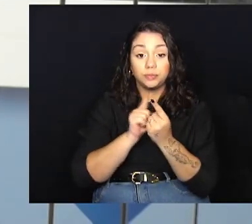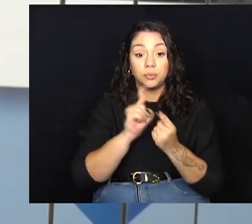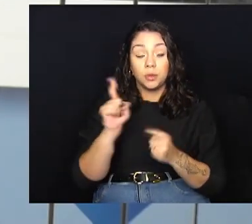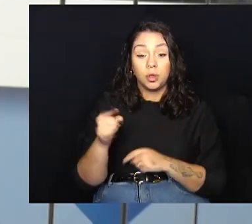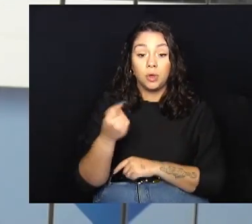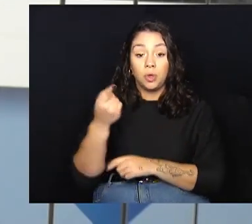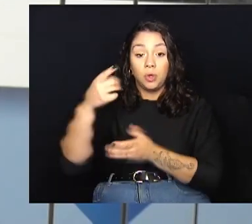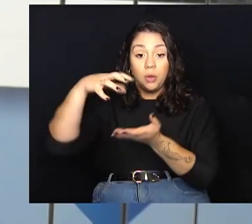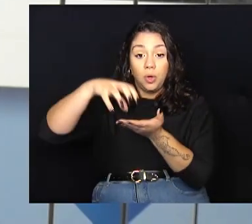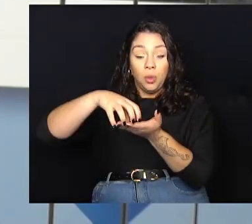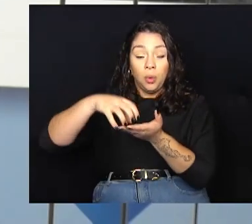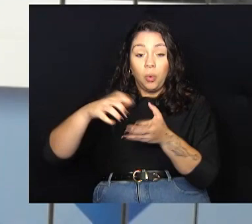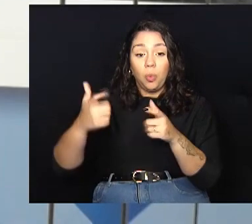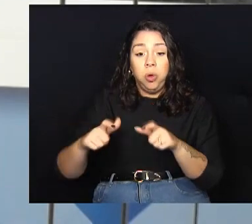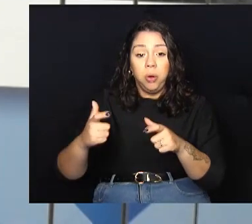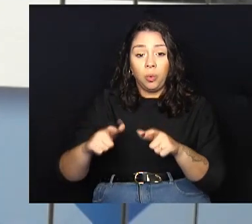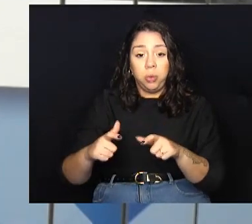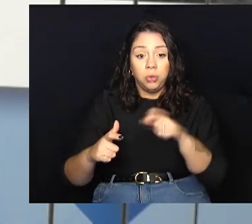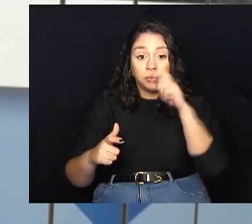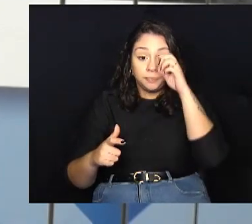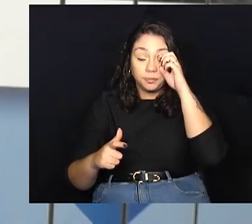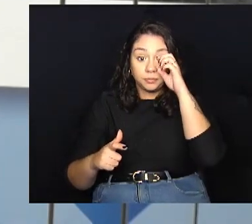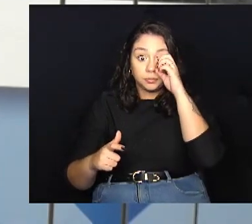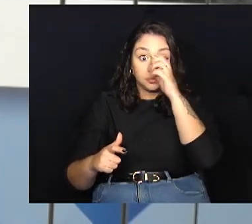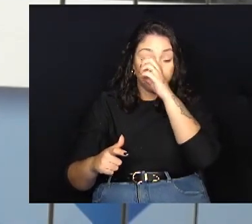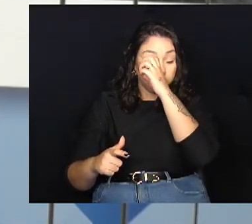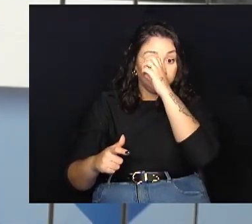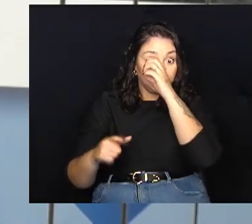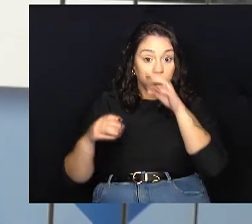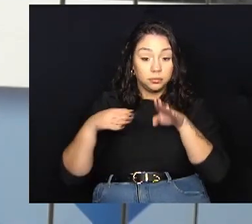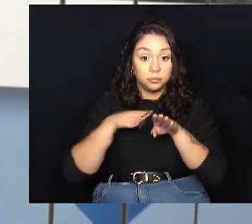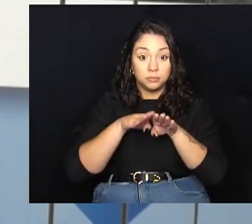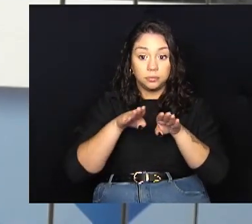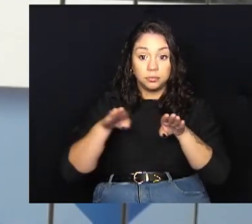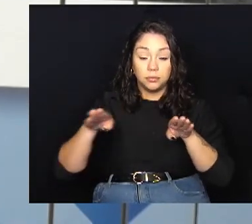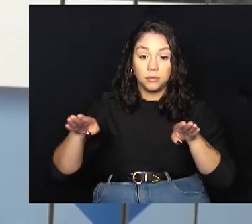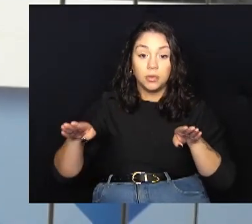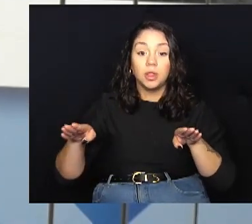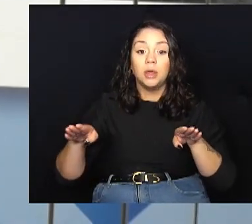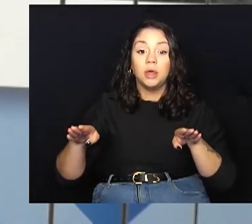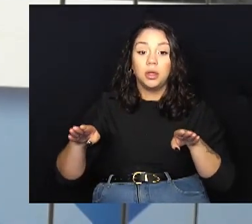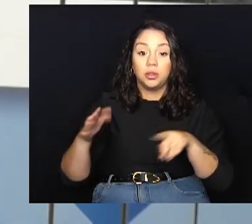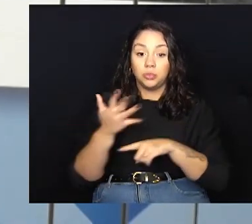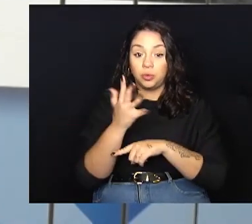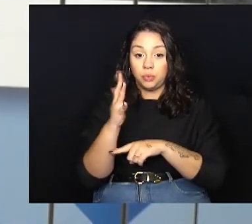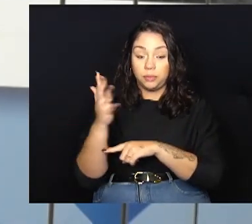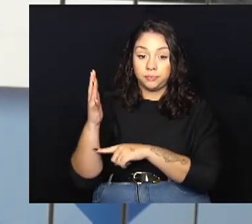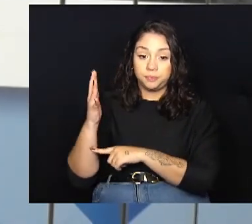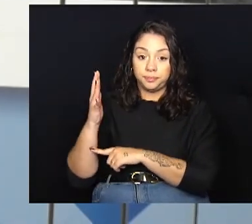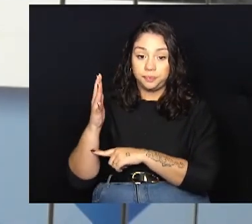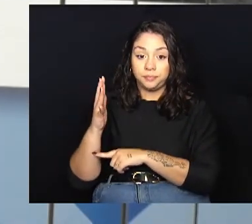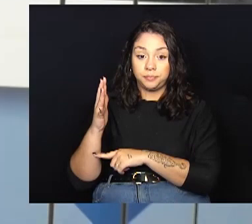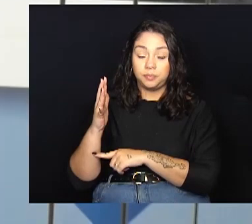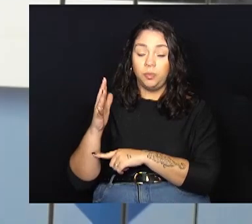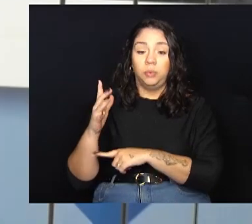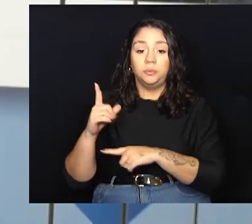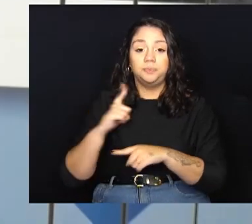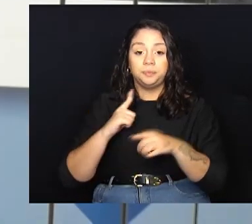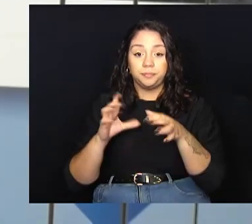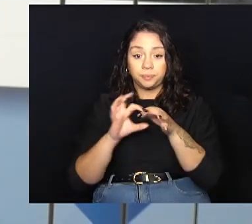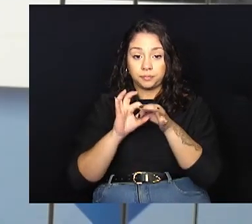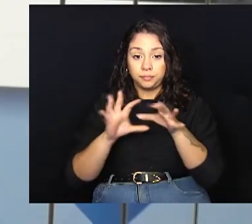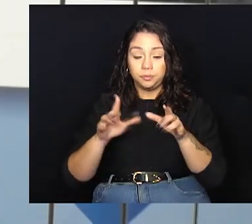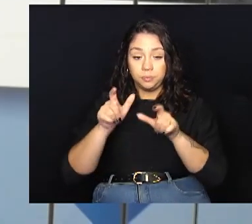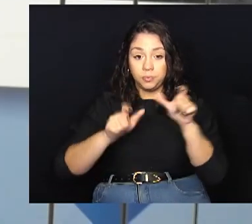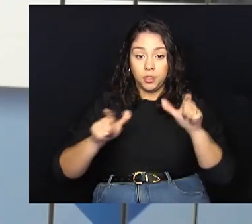1 ela está no estacionamento do Bosque dos Jequitibás então a disposição dos moradores que